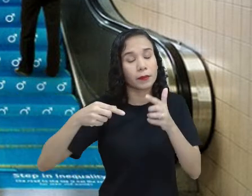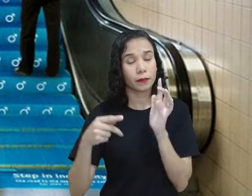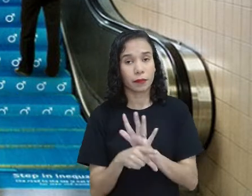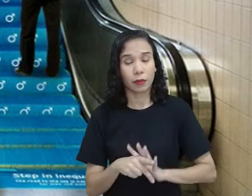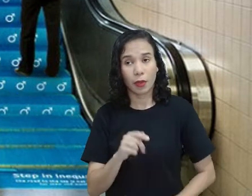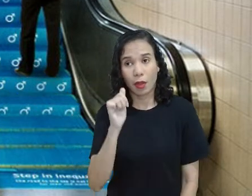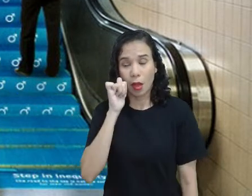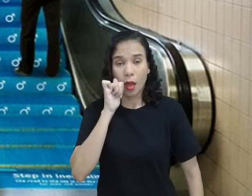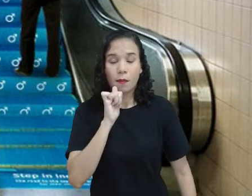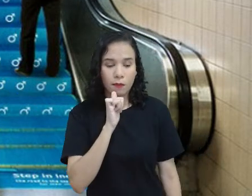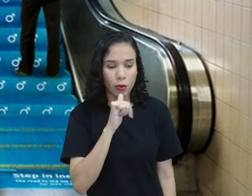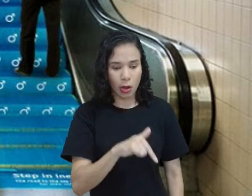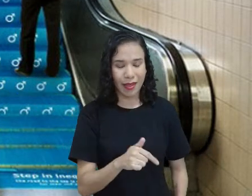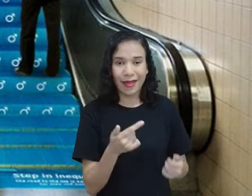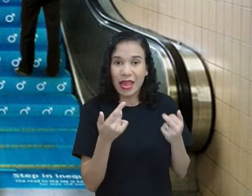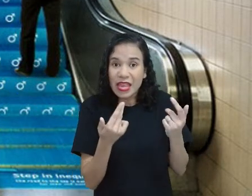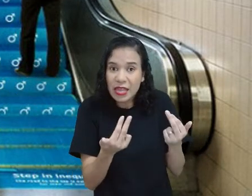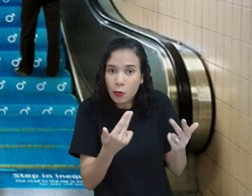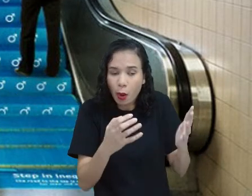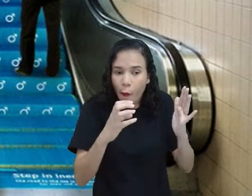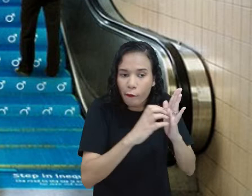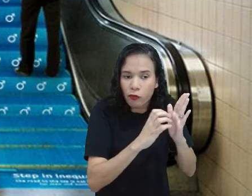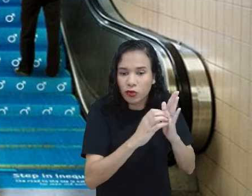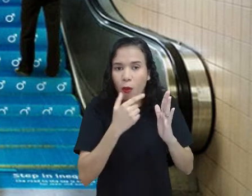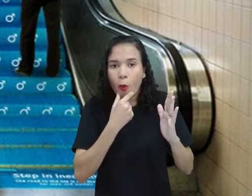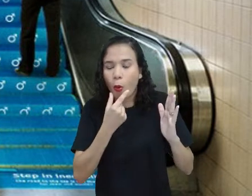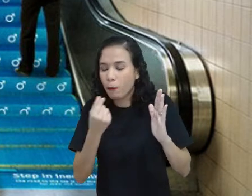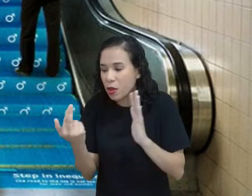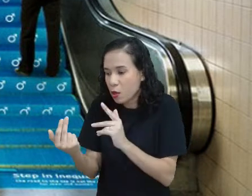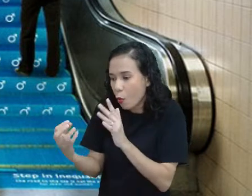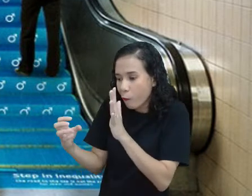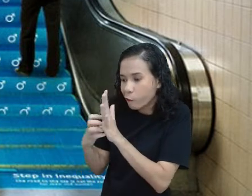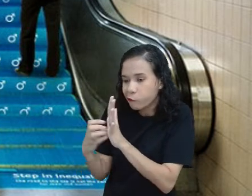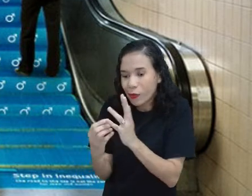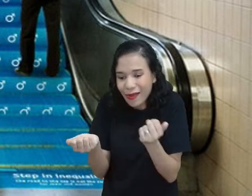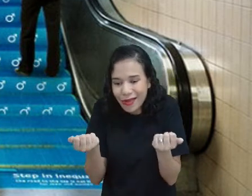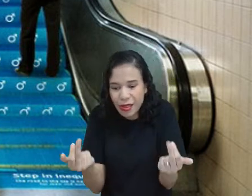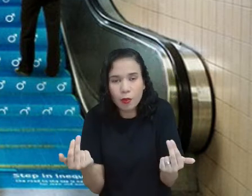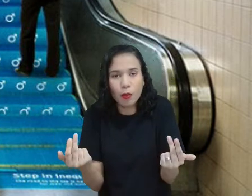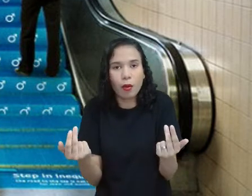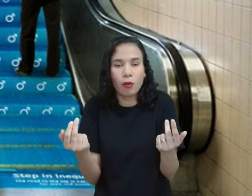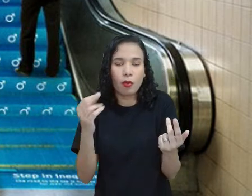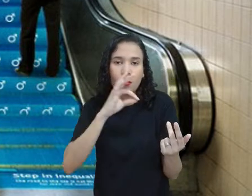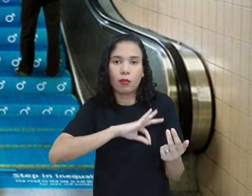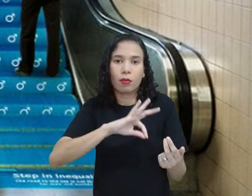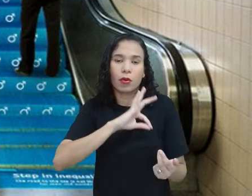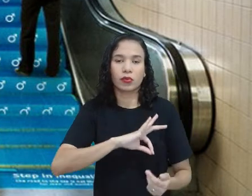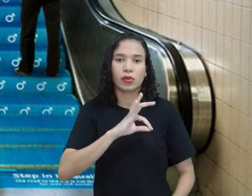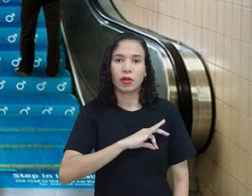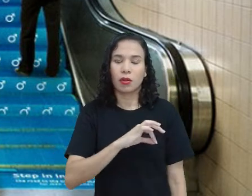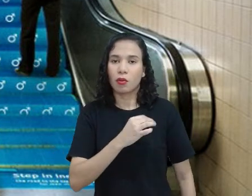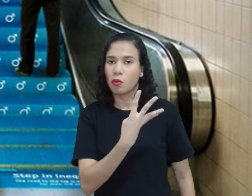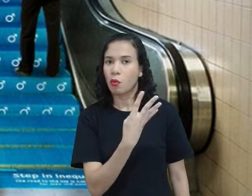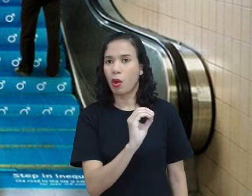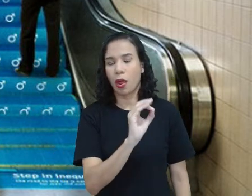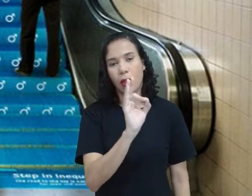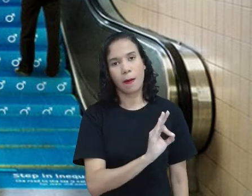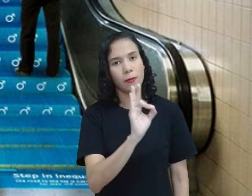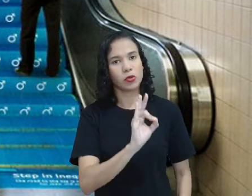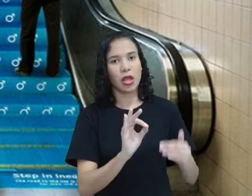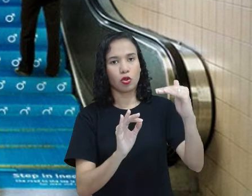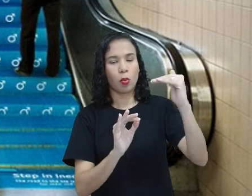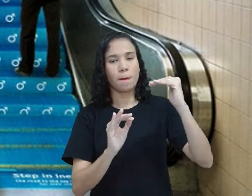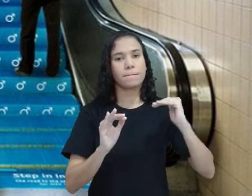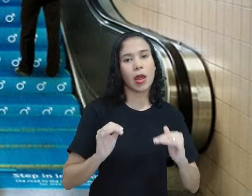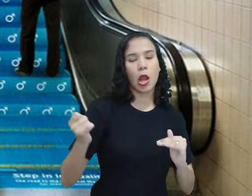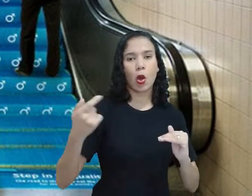uma mulher exercendo a mesma função que o homem, essa mulher, ela ganha até 30%, 40% a menos